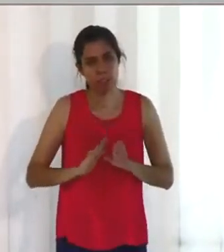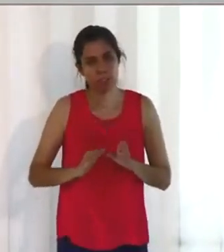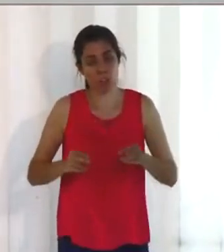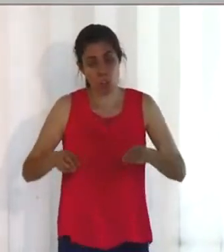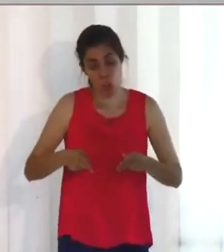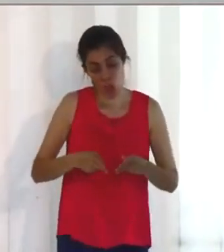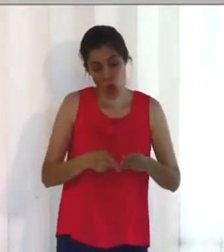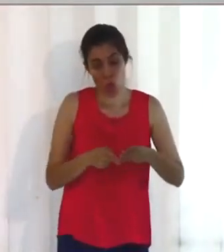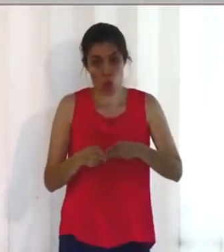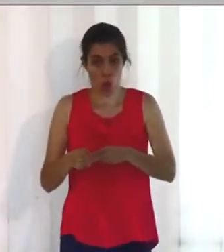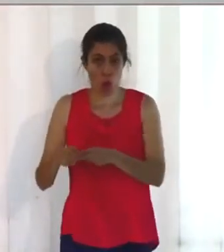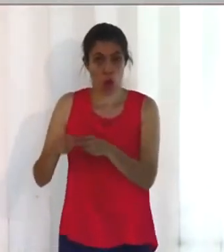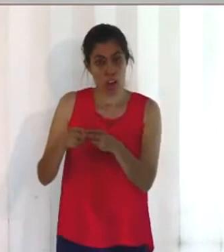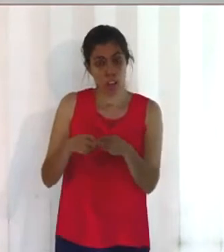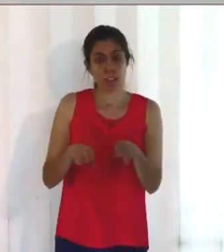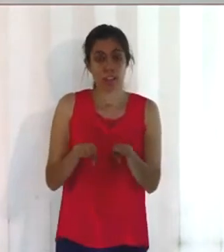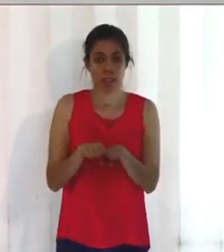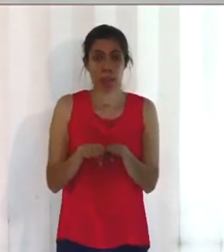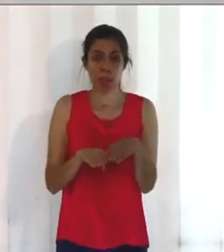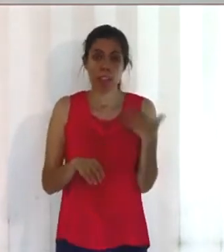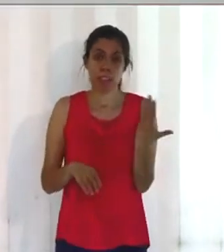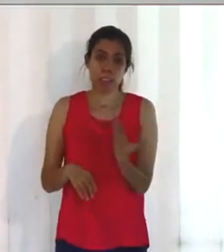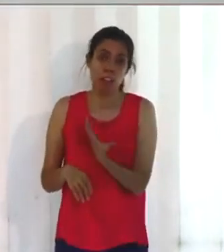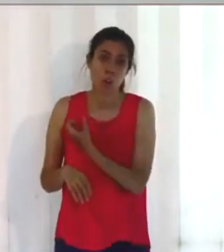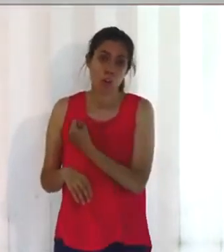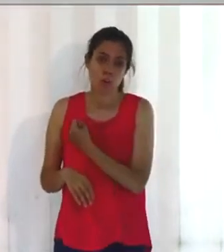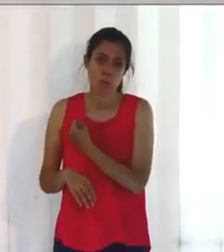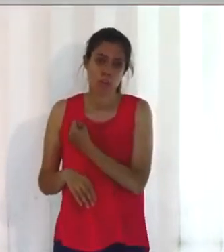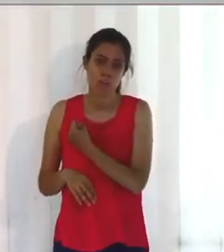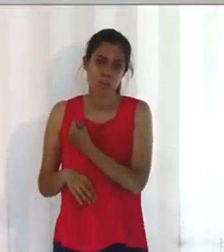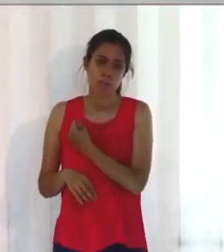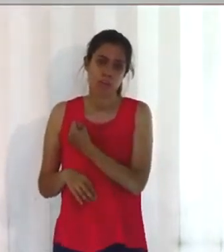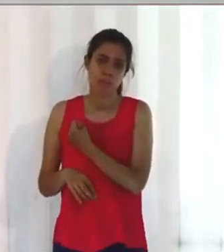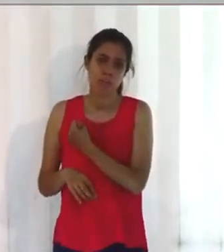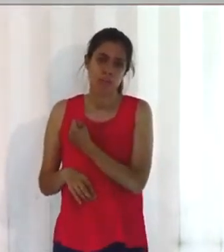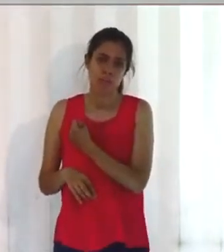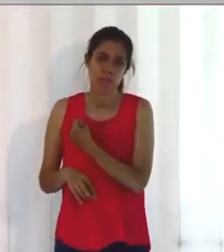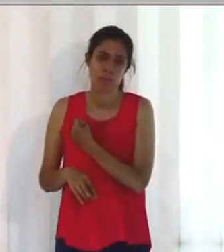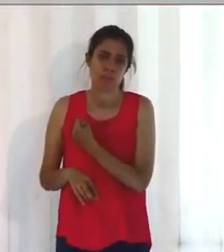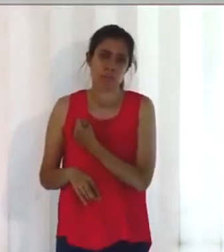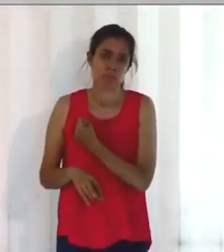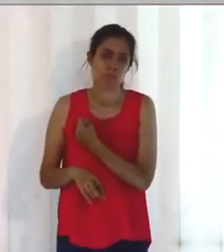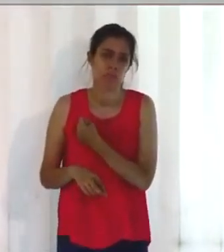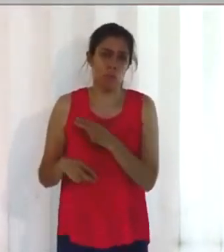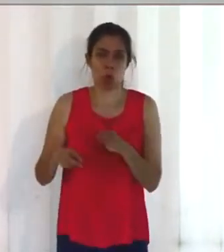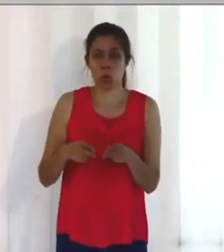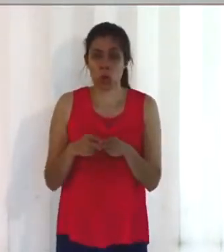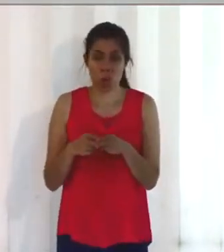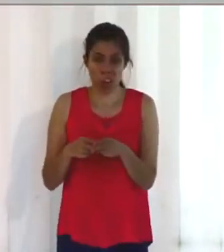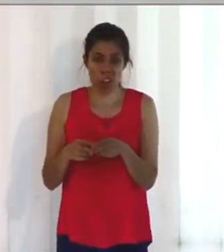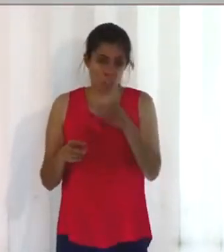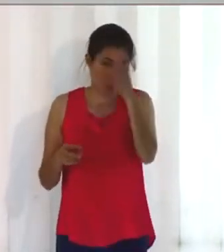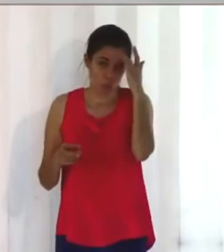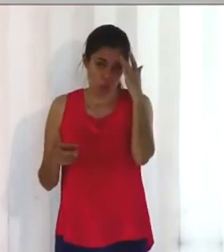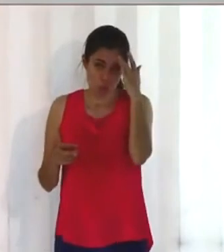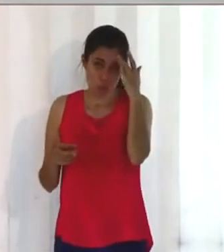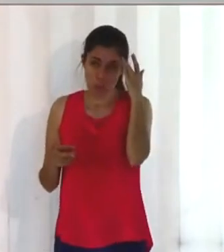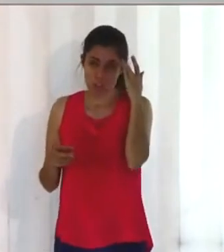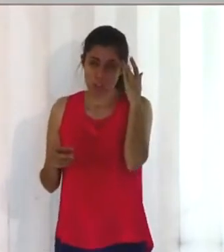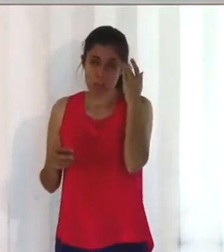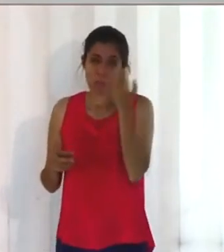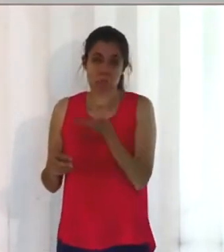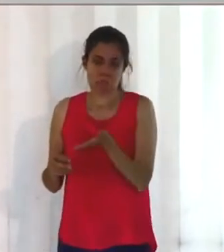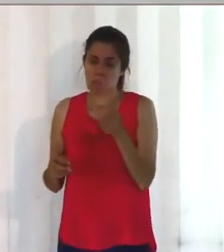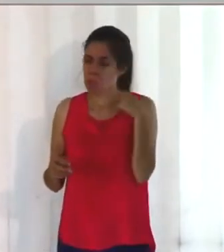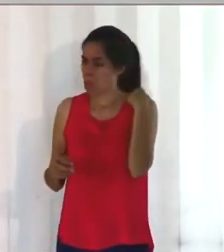meus irmãos, fé parece ao mundo mesmo um ato louco. Noé se passou por louco. Meus queridos